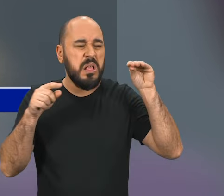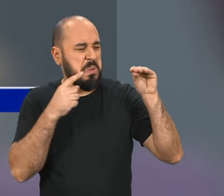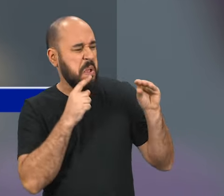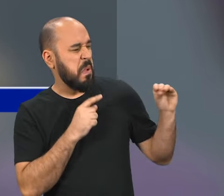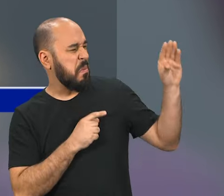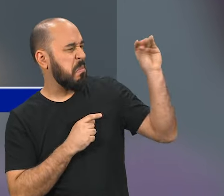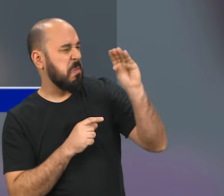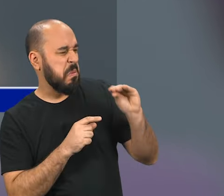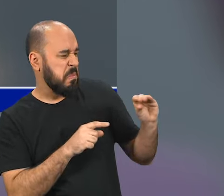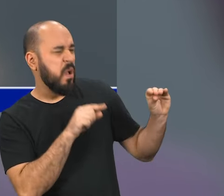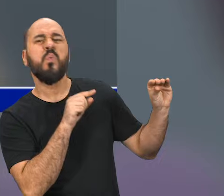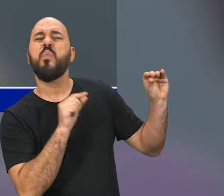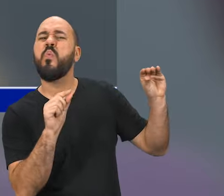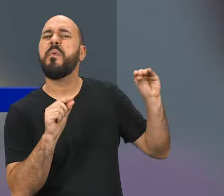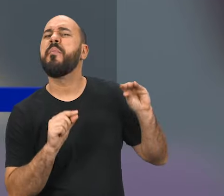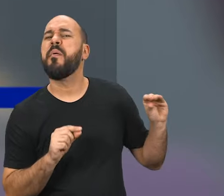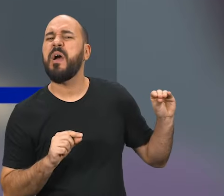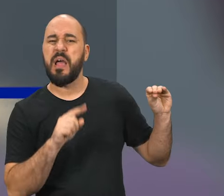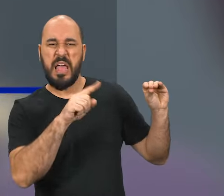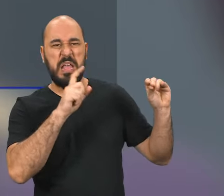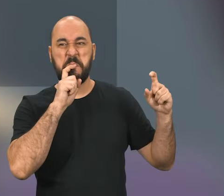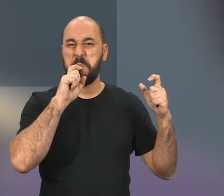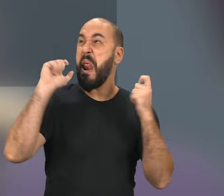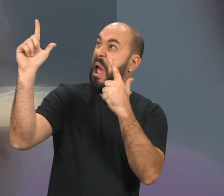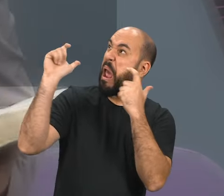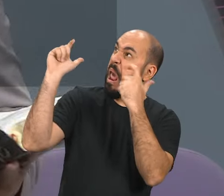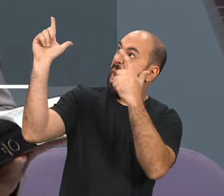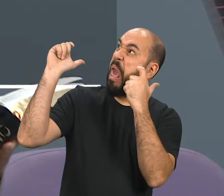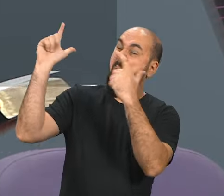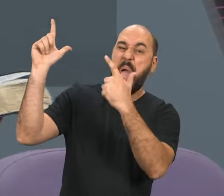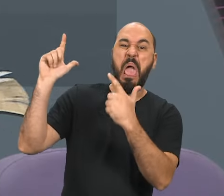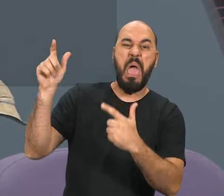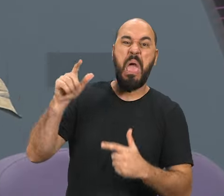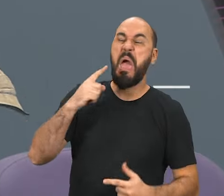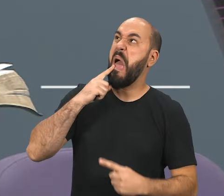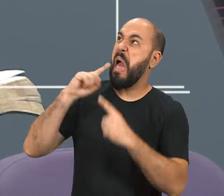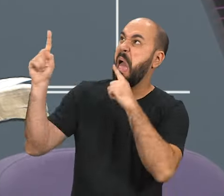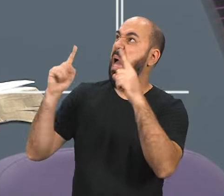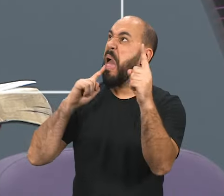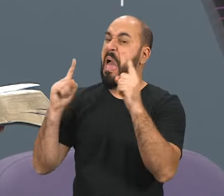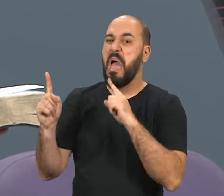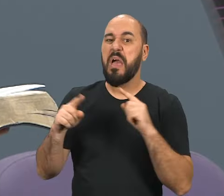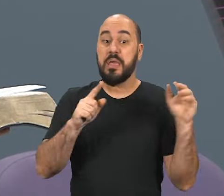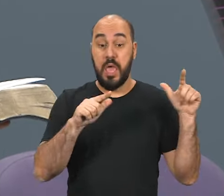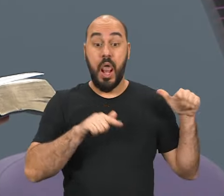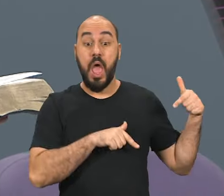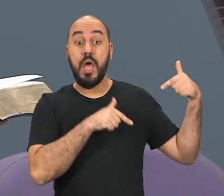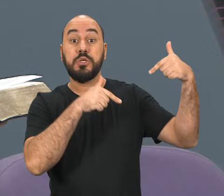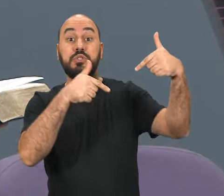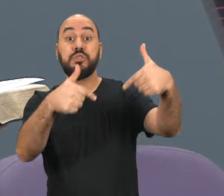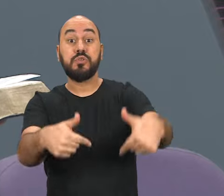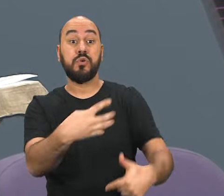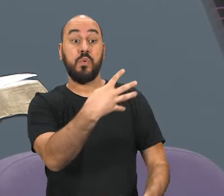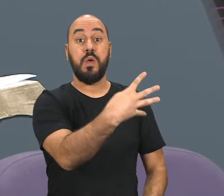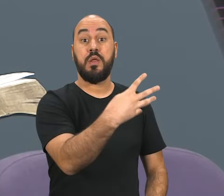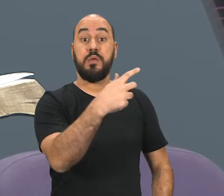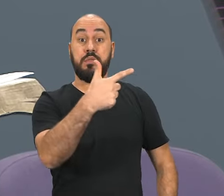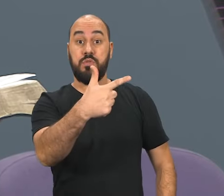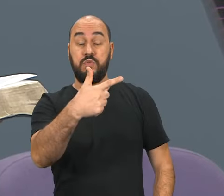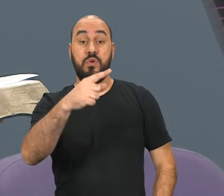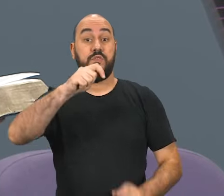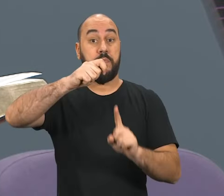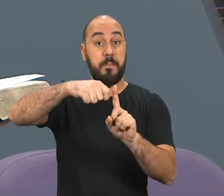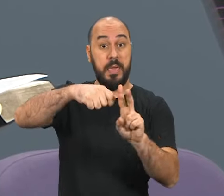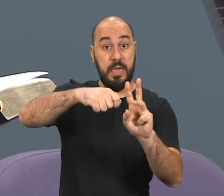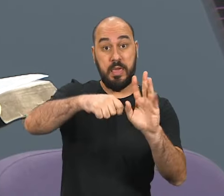e a autoridade para agir por 42 meses. Esses 42 meses mencionados aqui, se você pegar 42